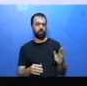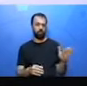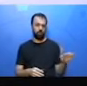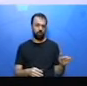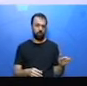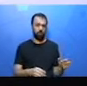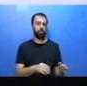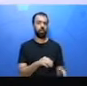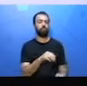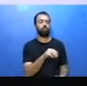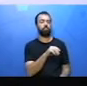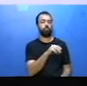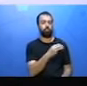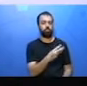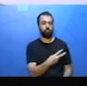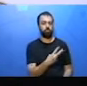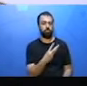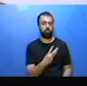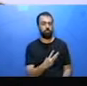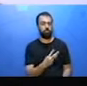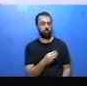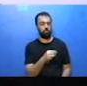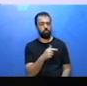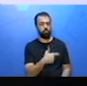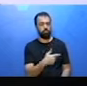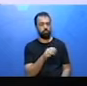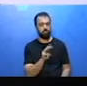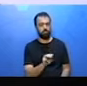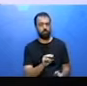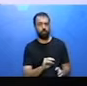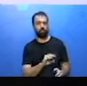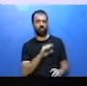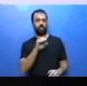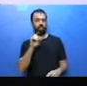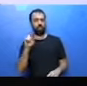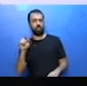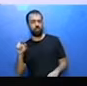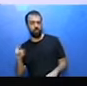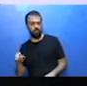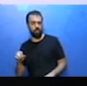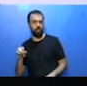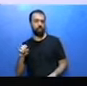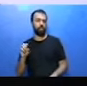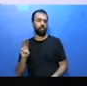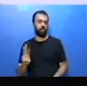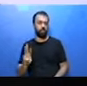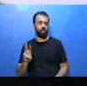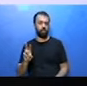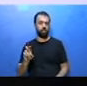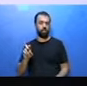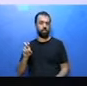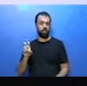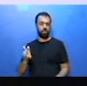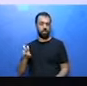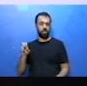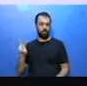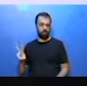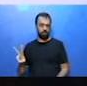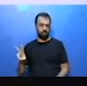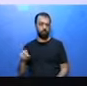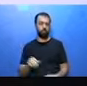número maior que ao 373 para chegar no número 352 vamos